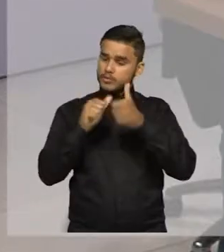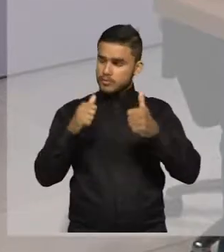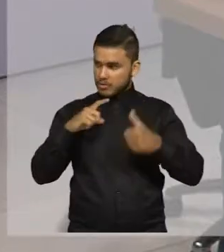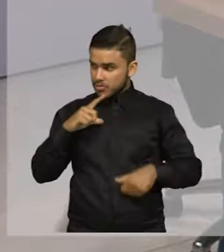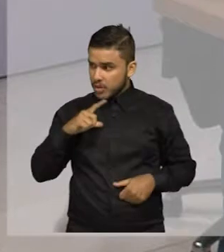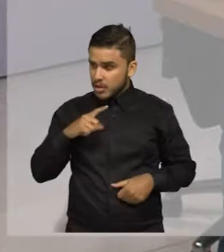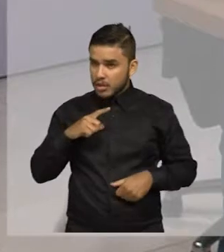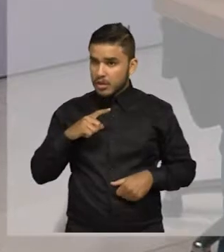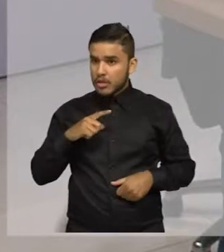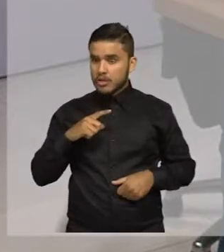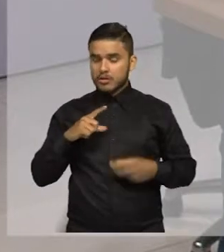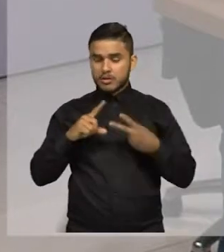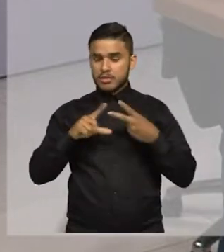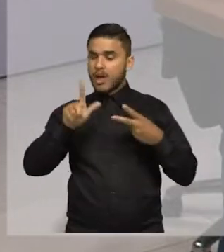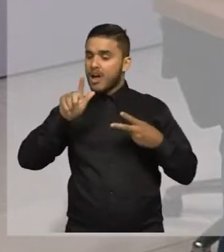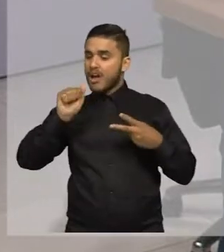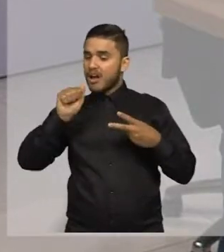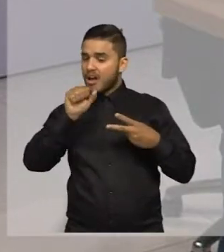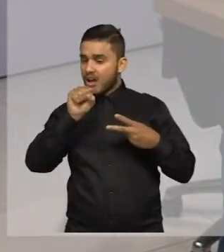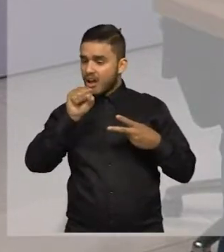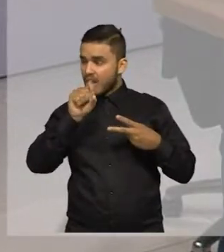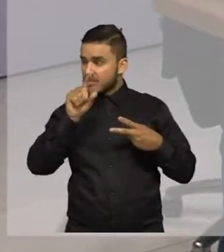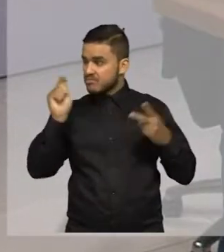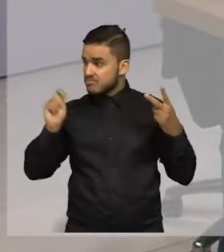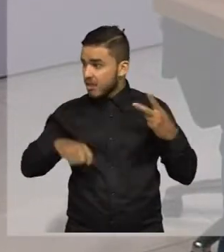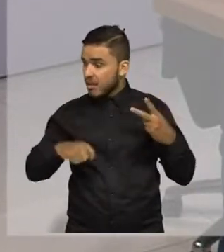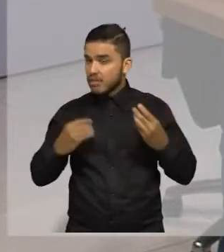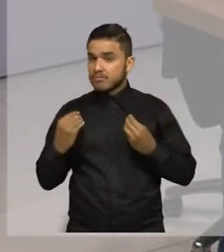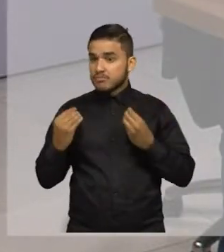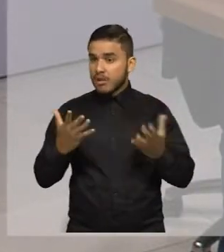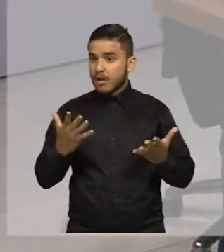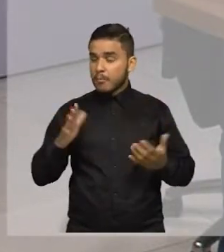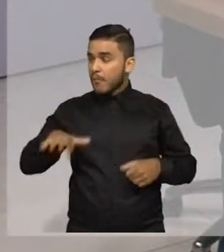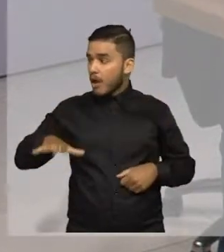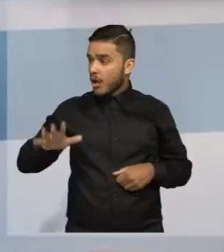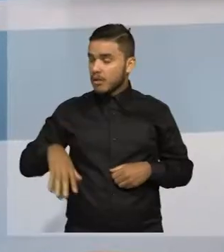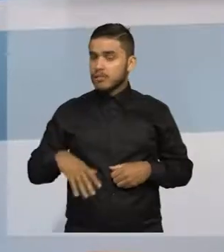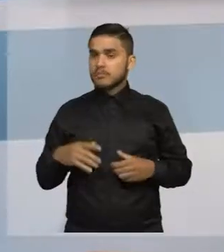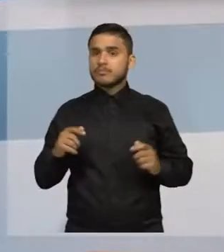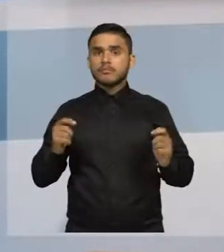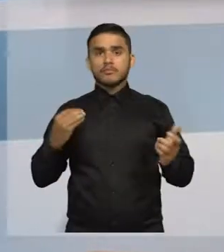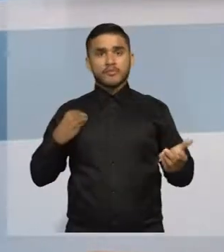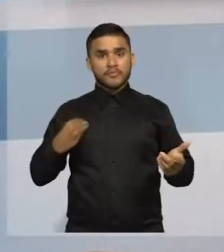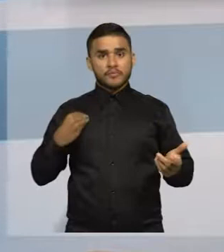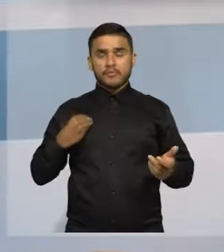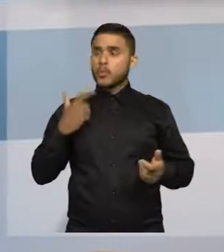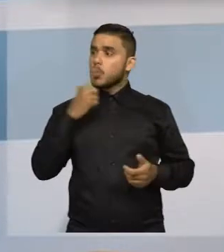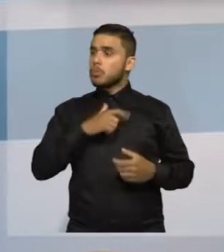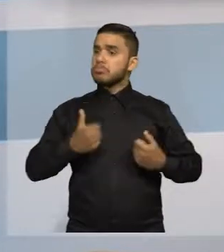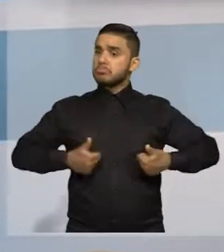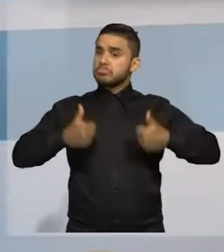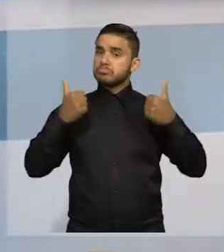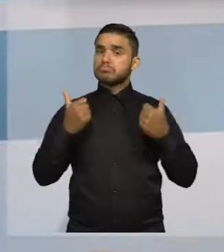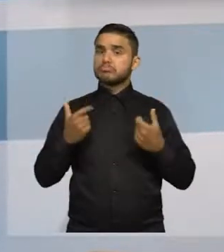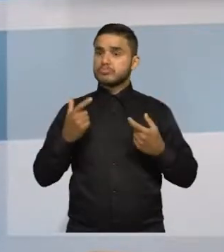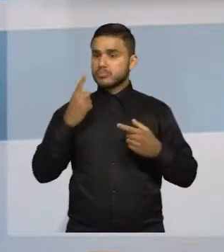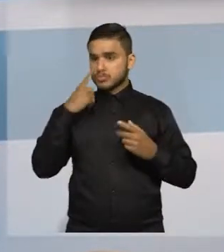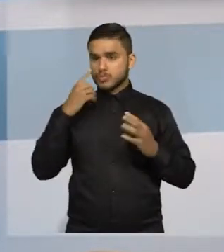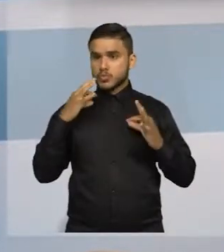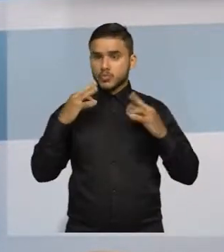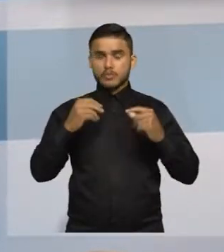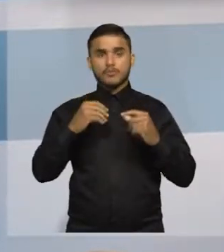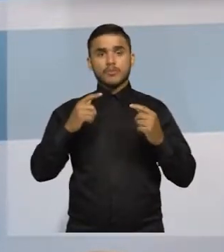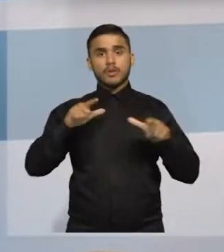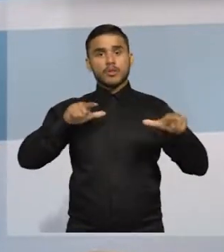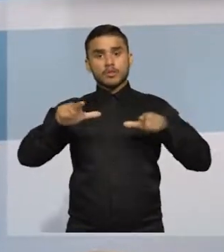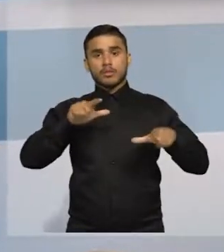transporte público, se terá gás de cozinha, né? Enfim, se a vida estiver funcionando